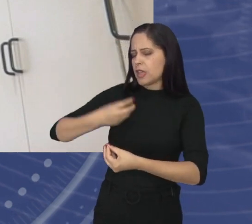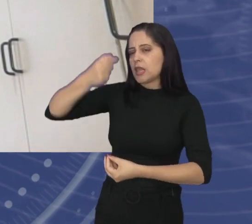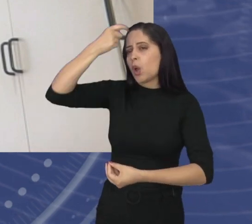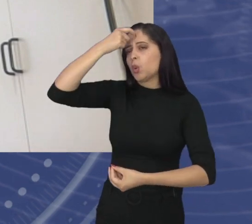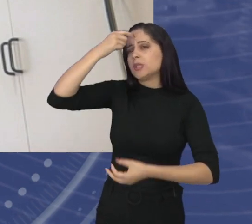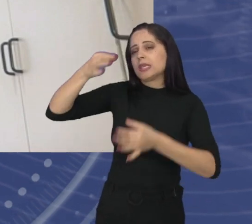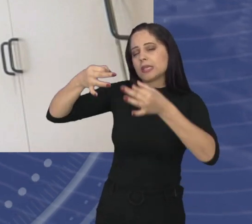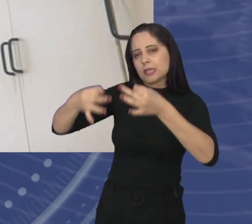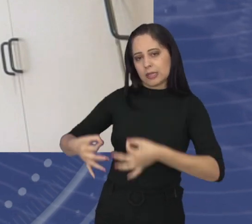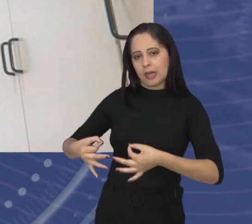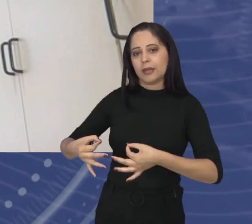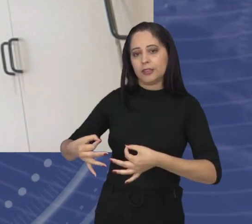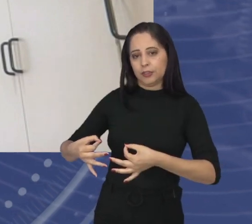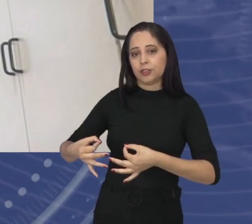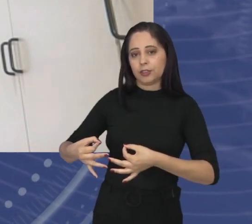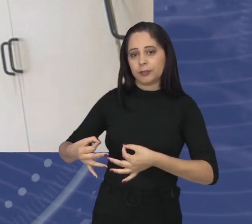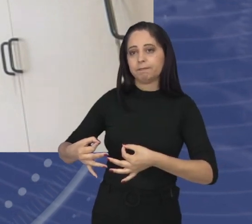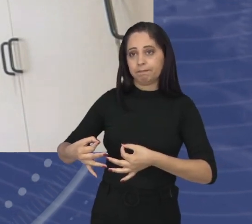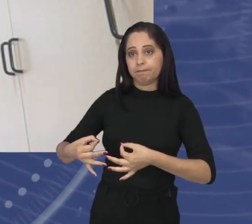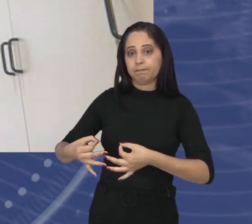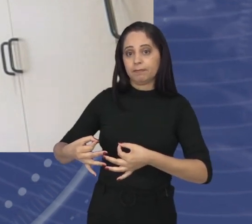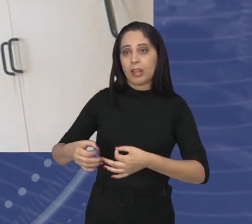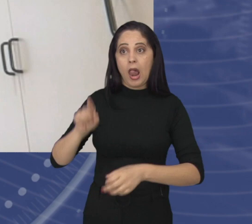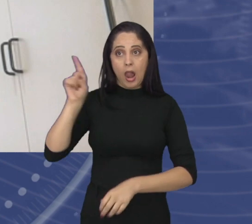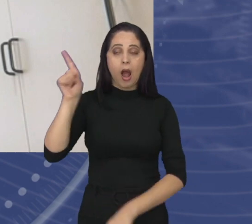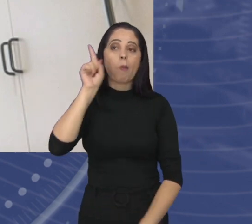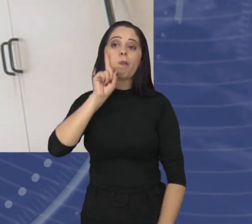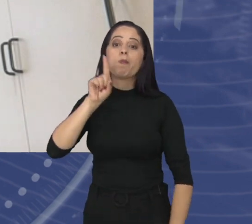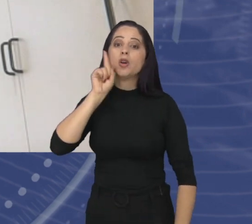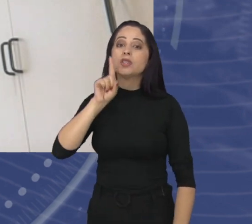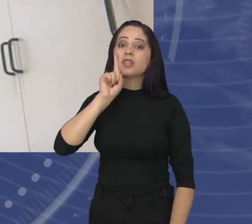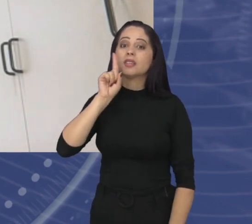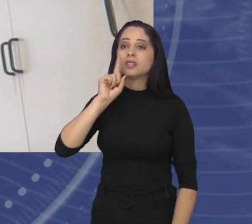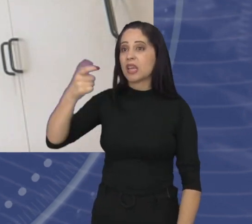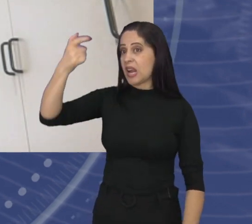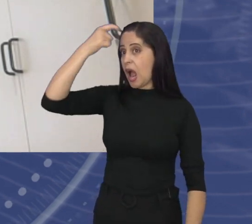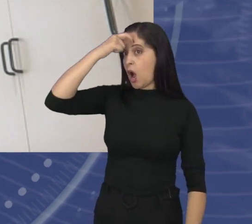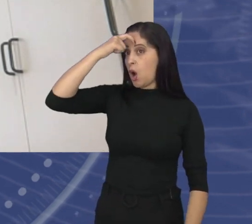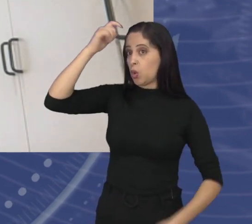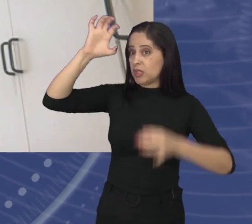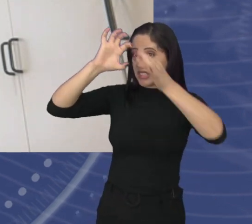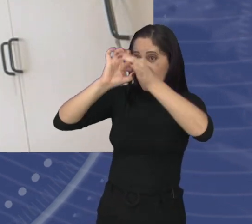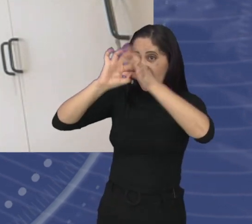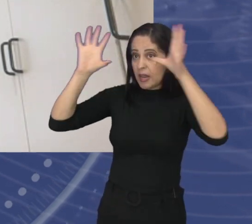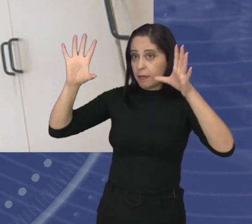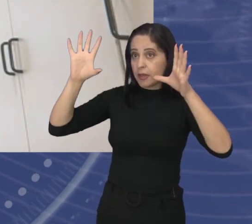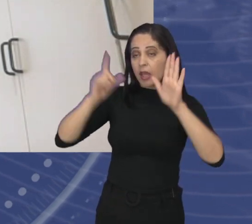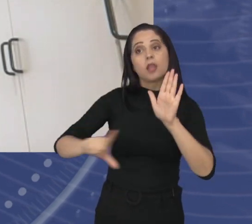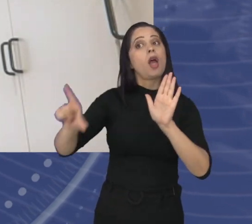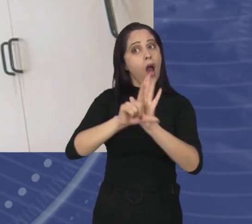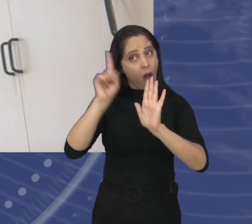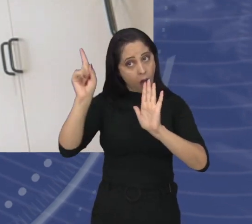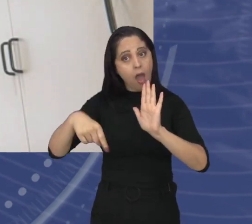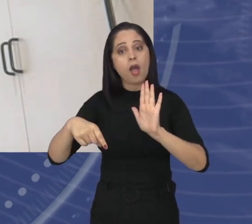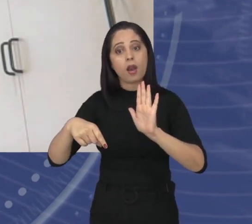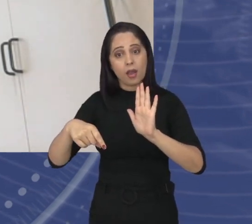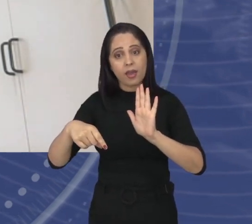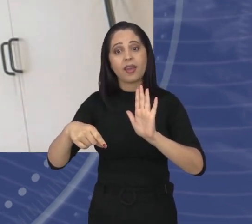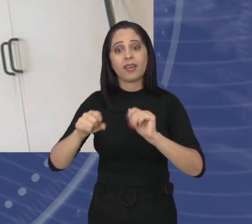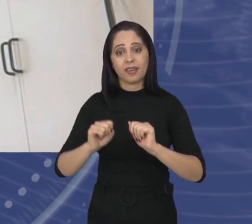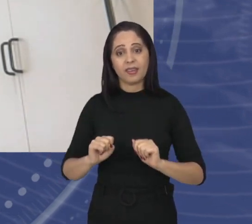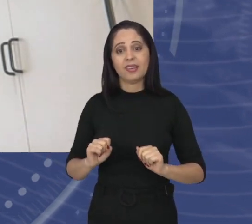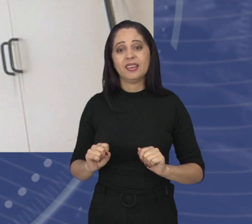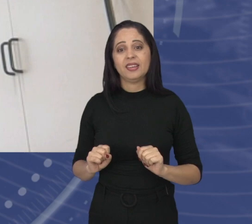consciência. Tanto é que a liberdade de consciência nos Estados Unidos é altamente garantida pela Constituição. Não, aquele